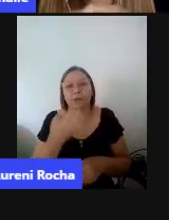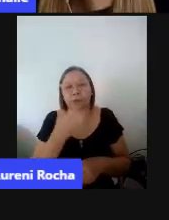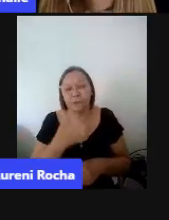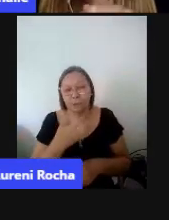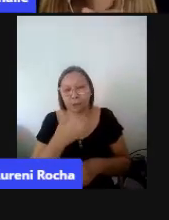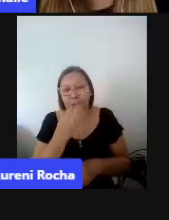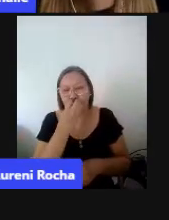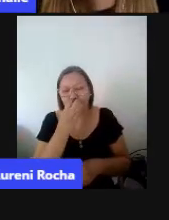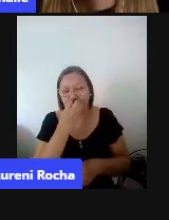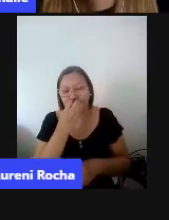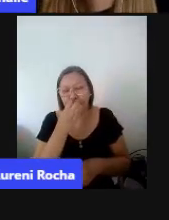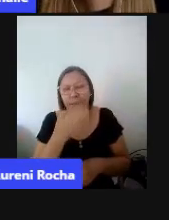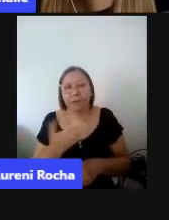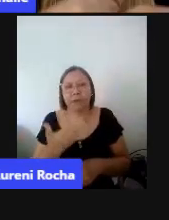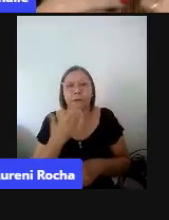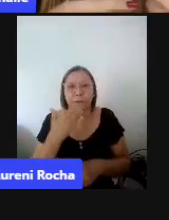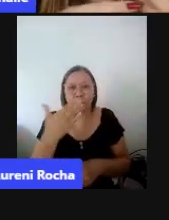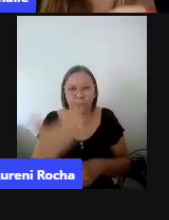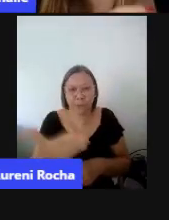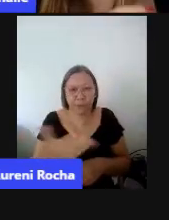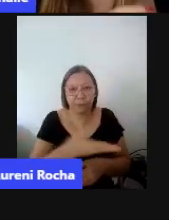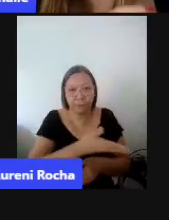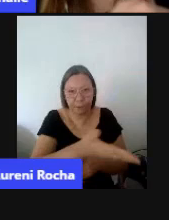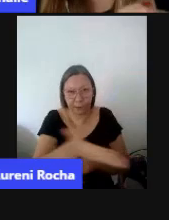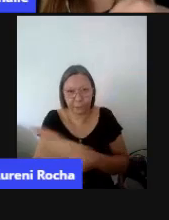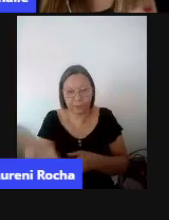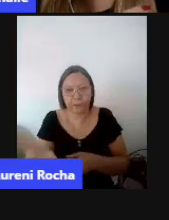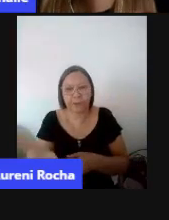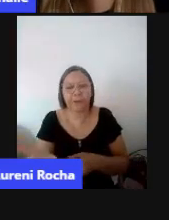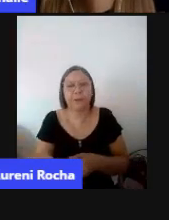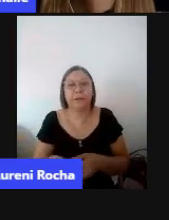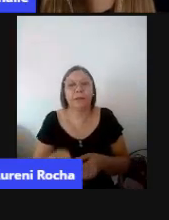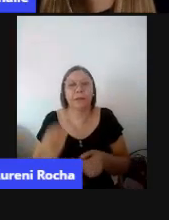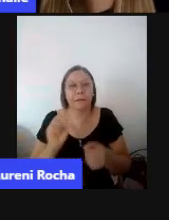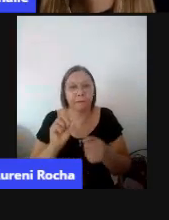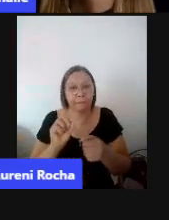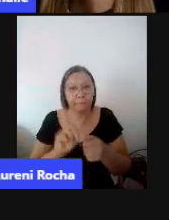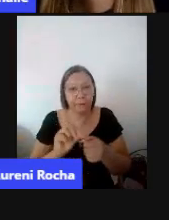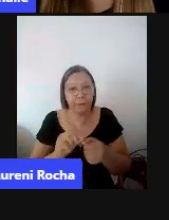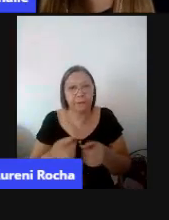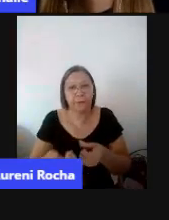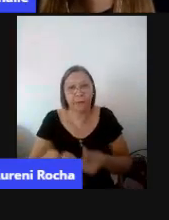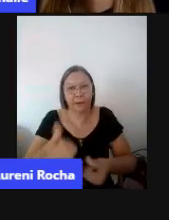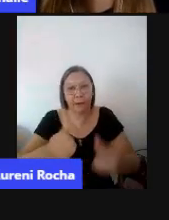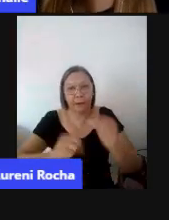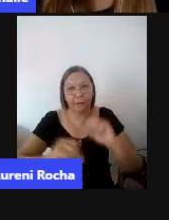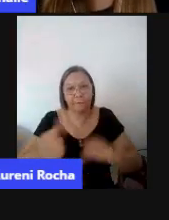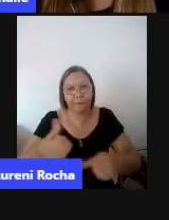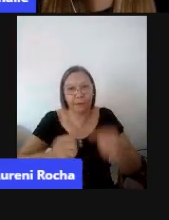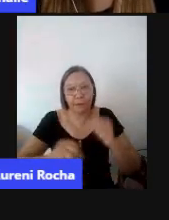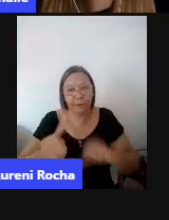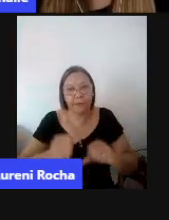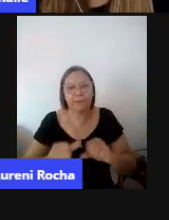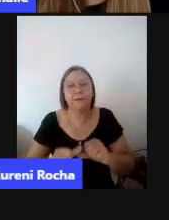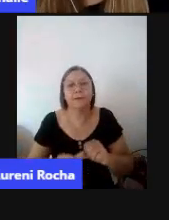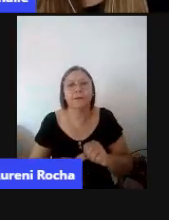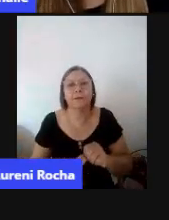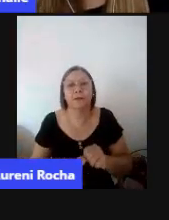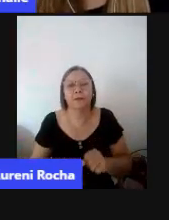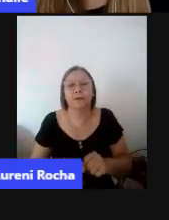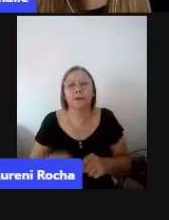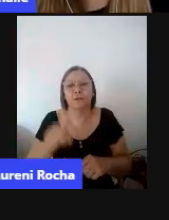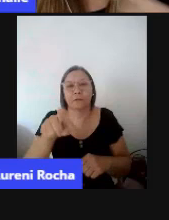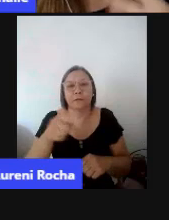nós pedimos para vocês que avaliem a nossa formação. Então, é só fazer a leitura do QR Code que está na